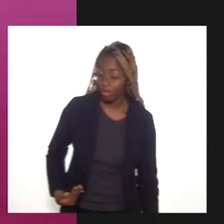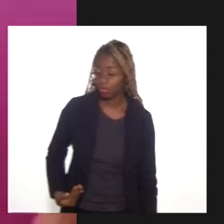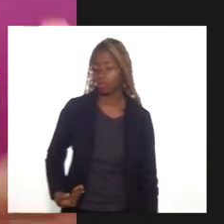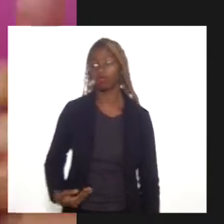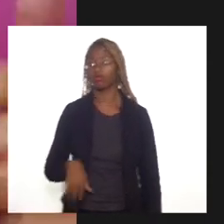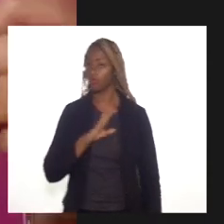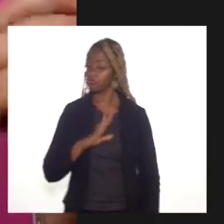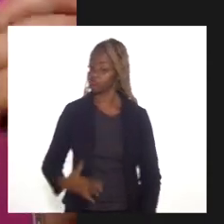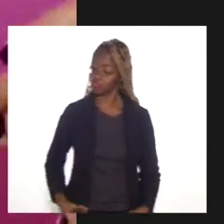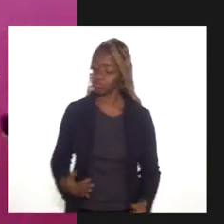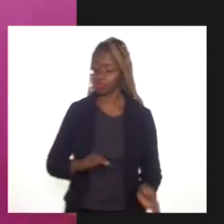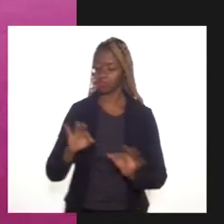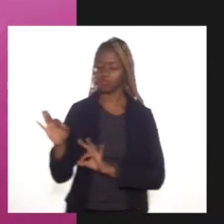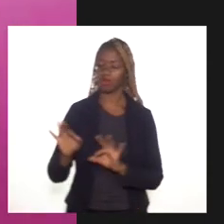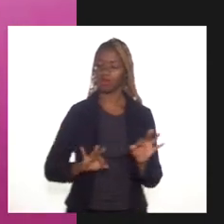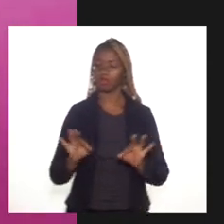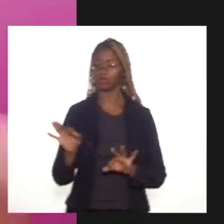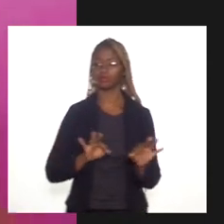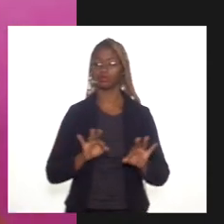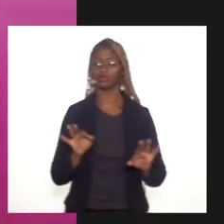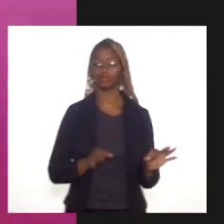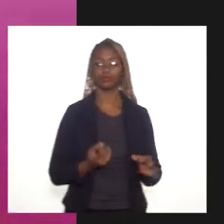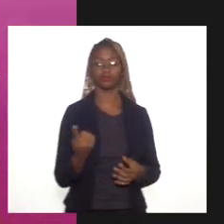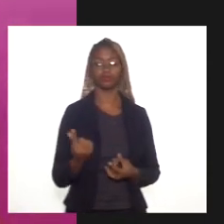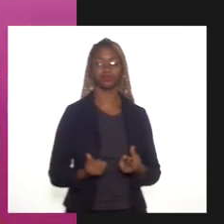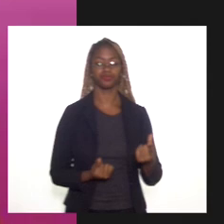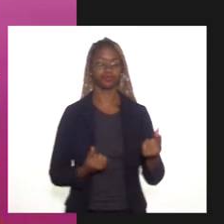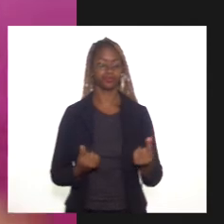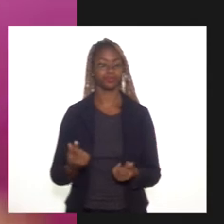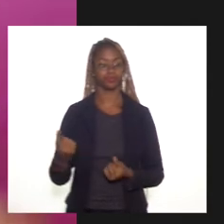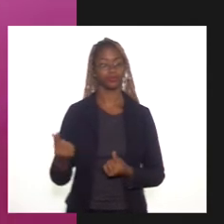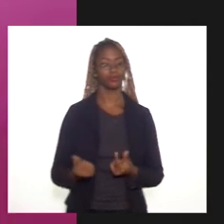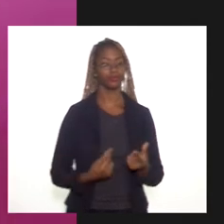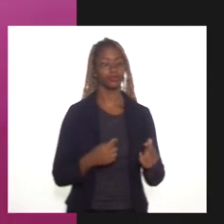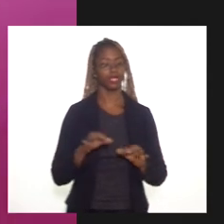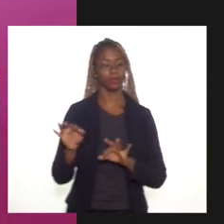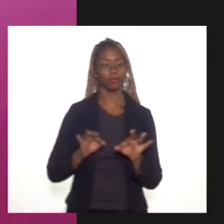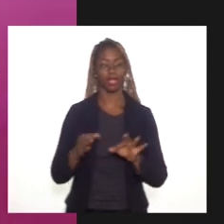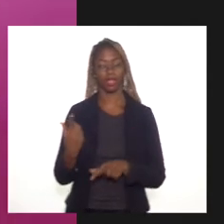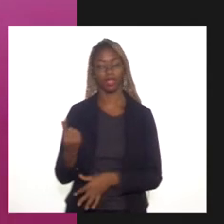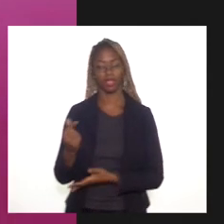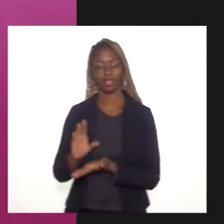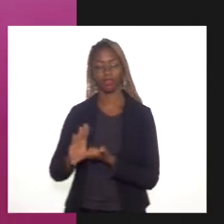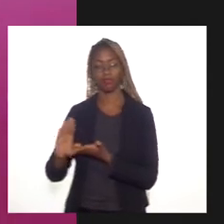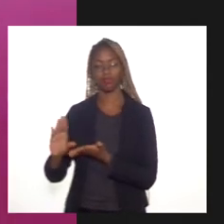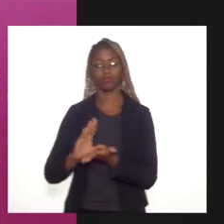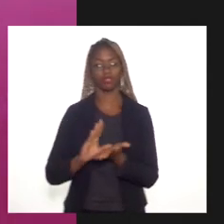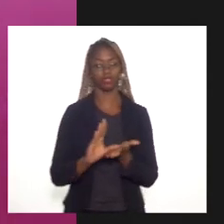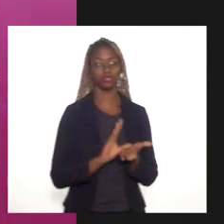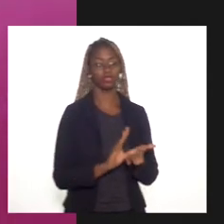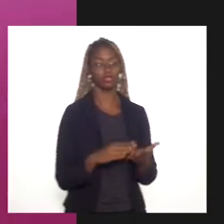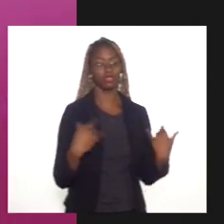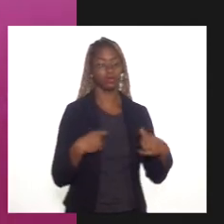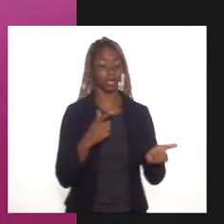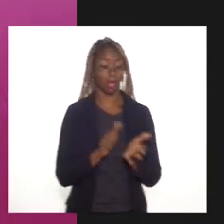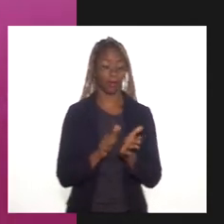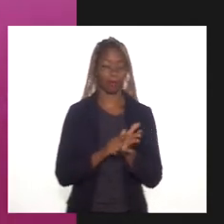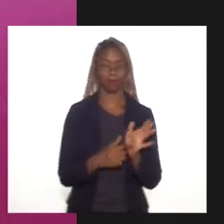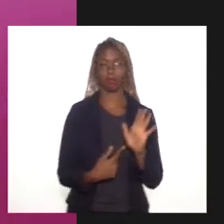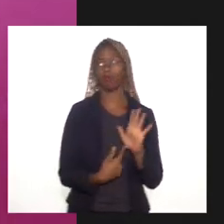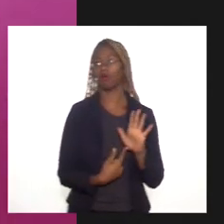planeja, que planeja suas receitas, que planeja seus investimentos, ele tem que botar no papel.